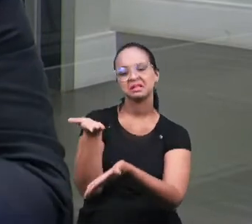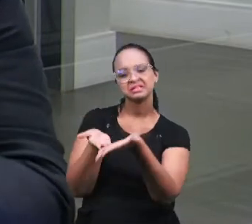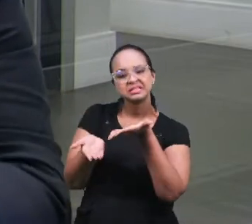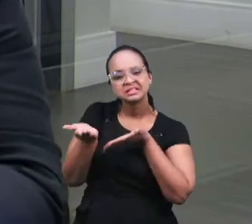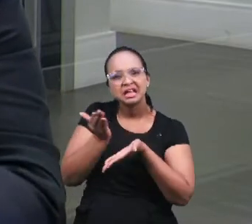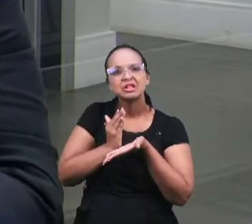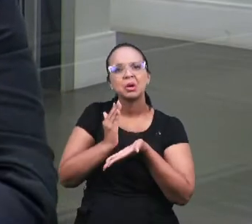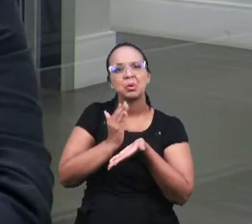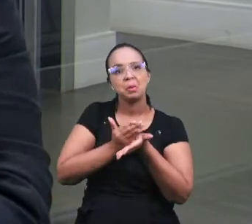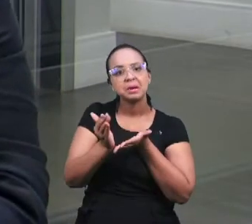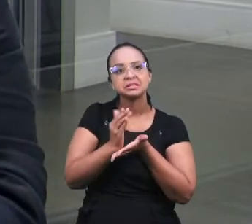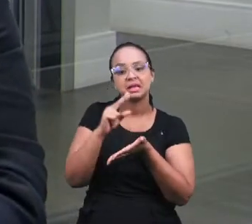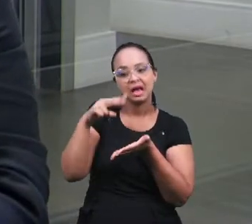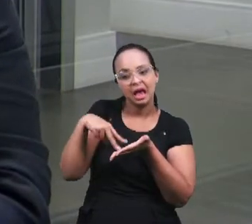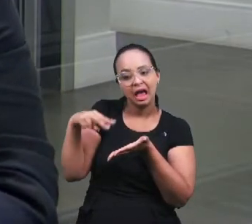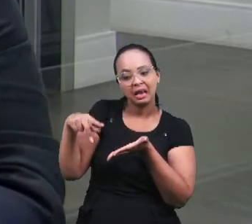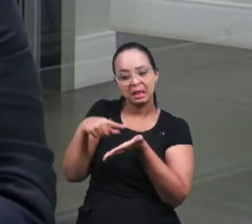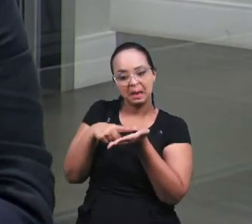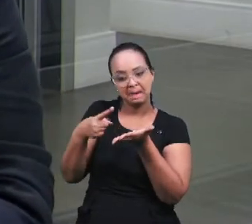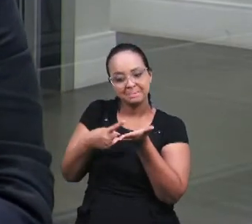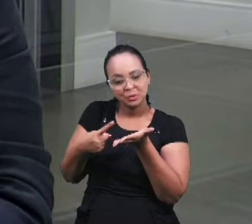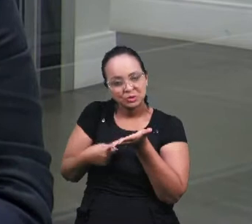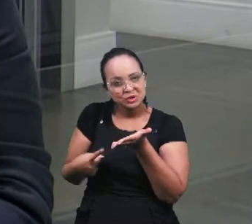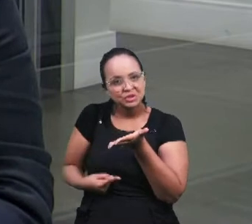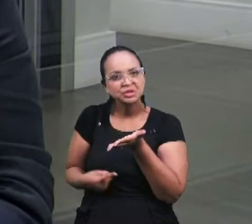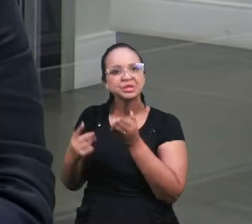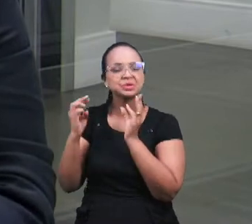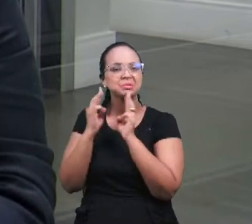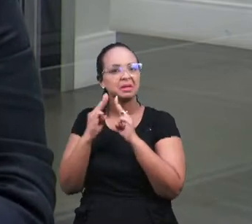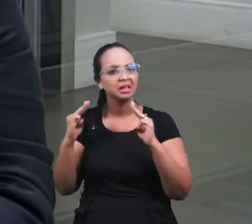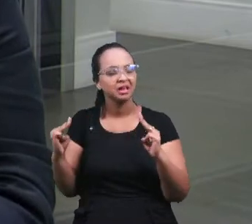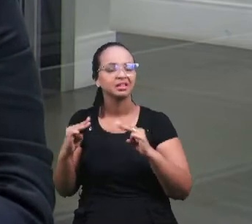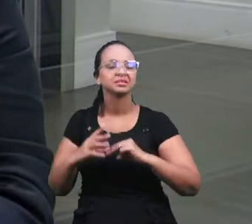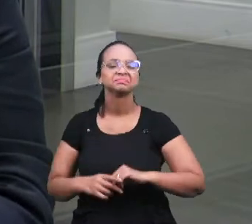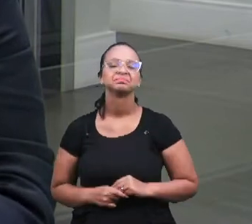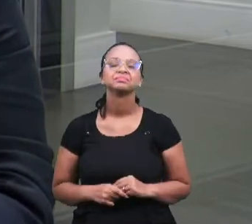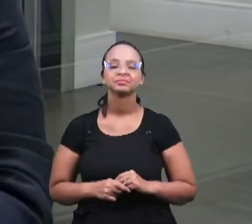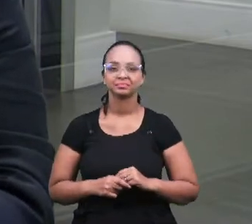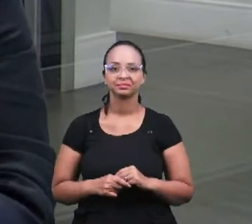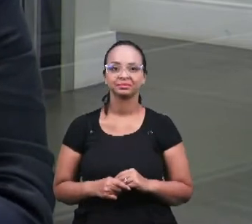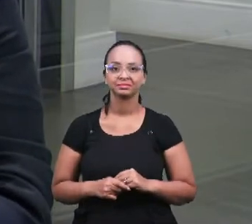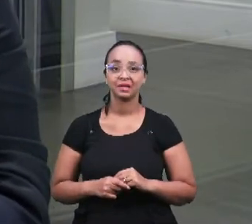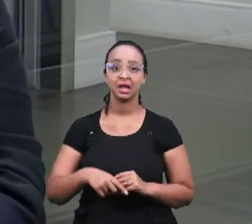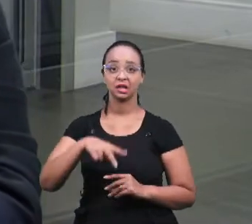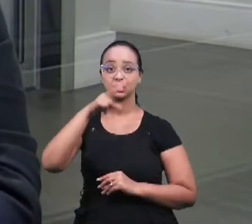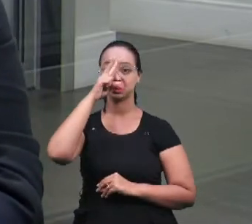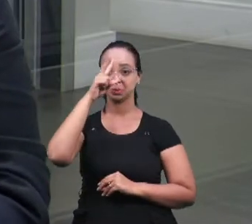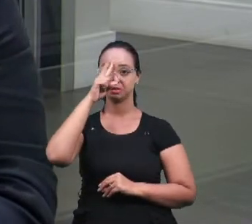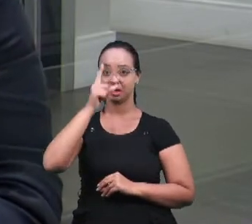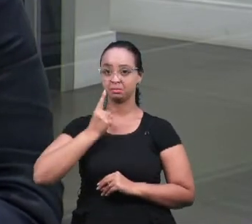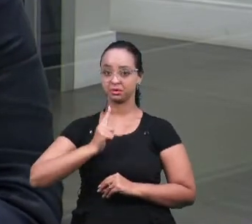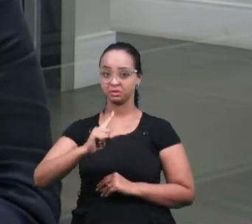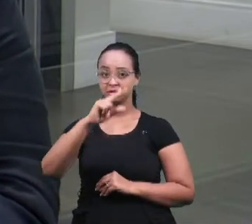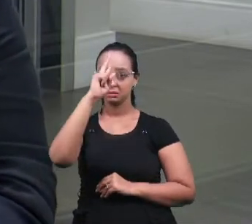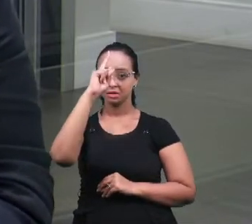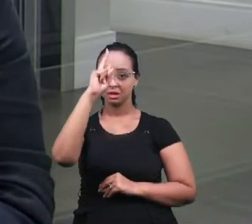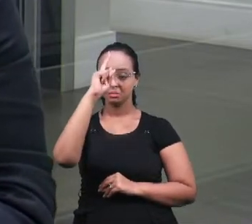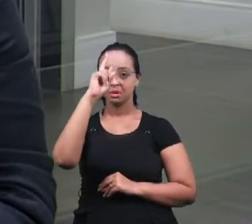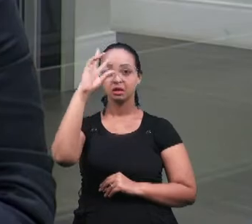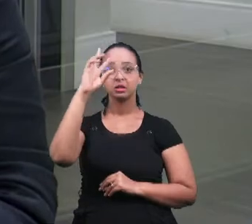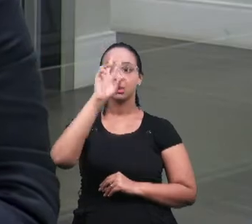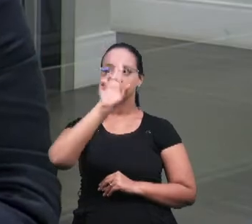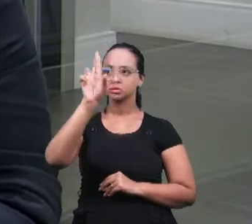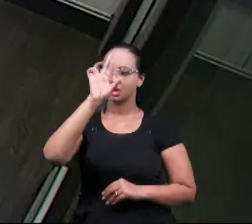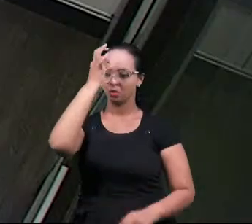comecei a ler as apostilas. Glória a Deus. Do Manaim. E no sábado daquela semana eu fui batizado com o Espírito Santo.